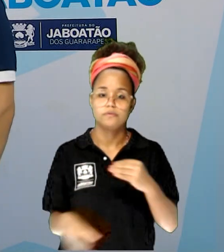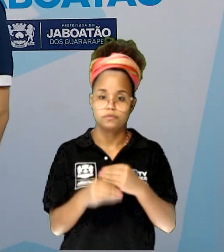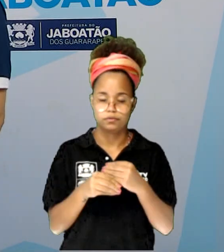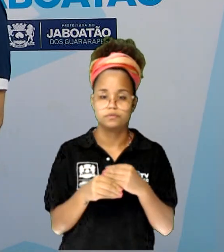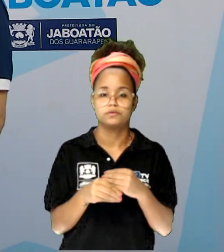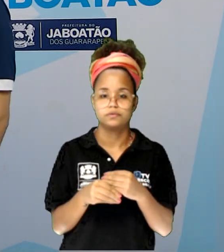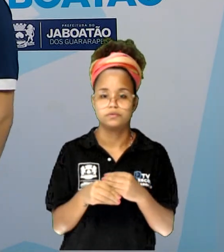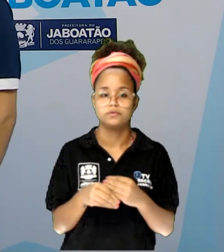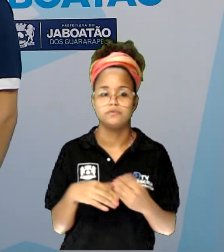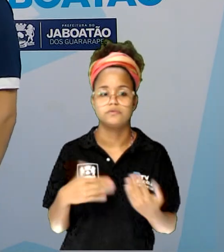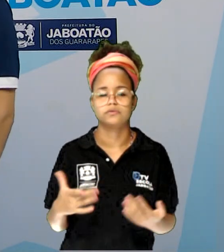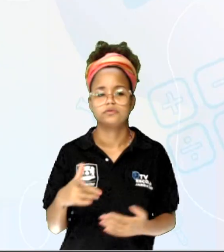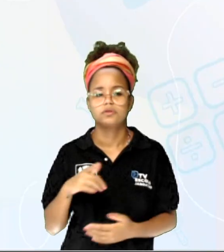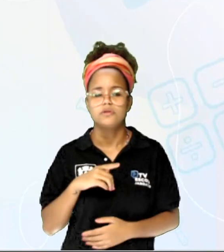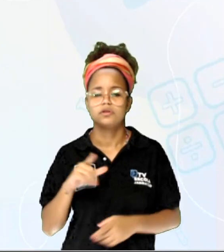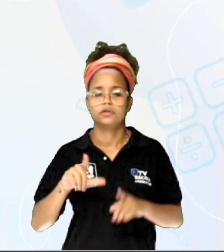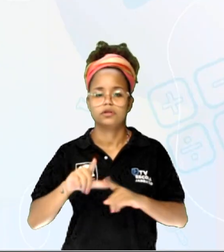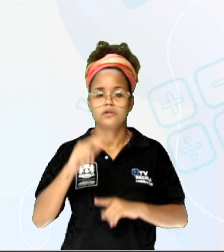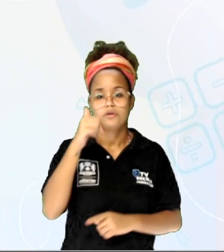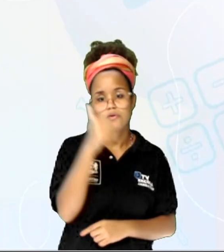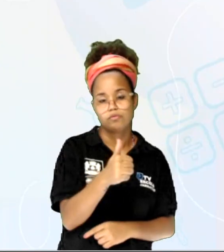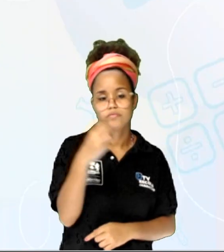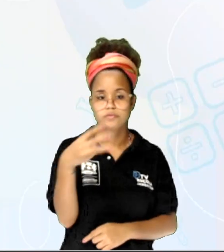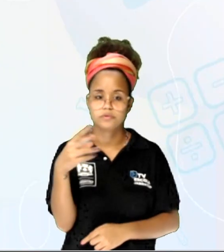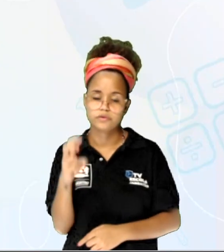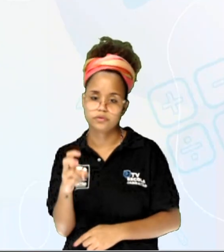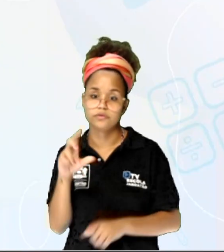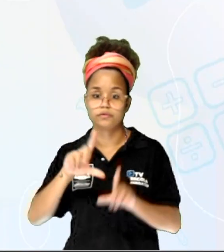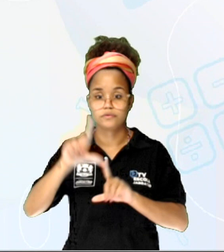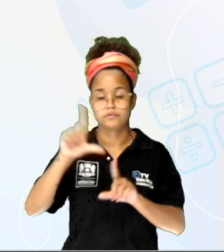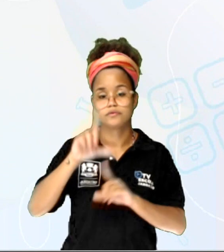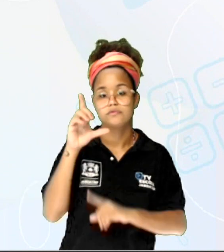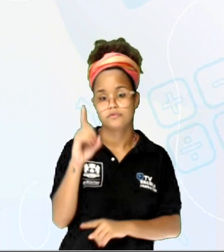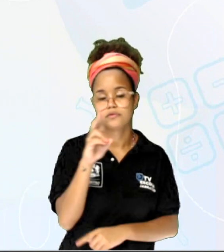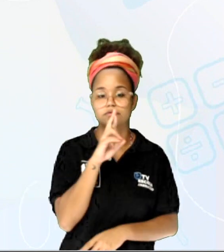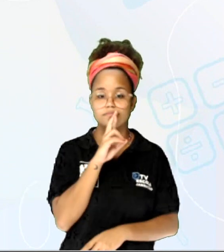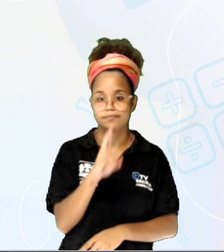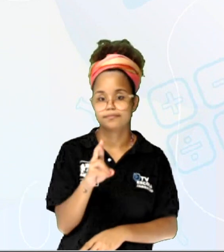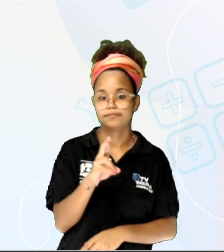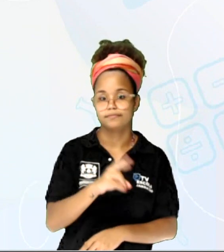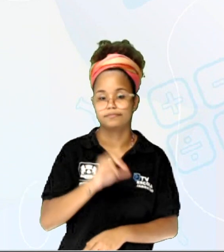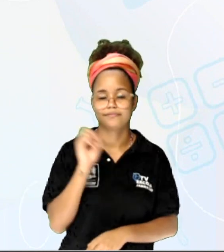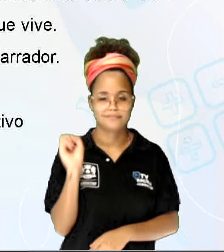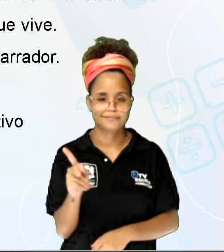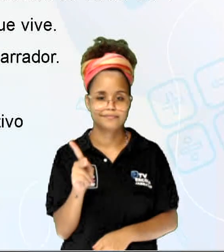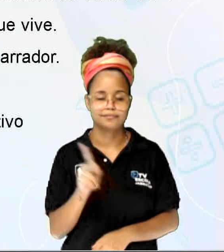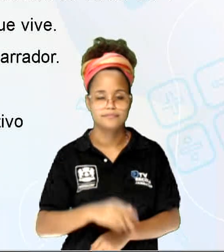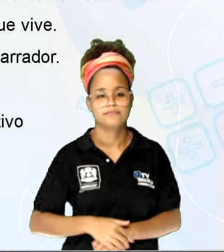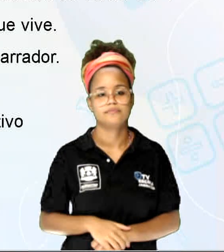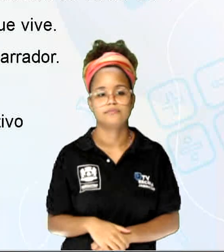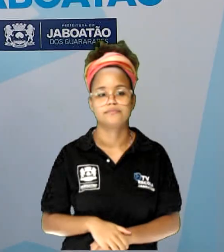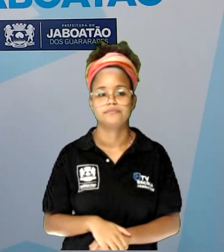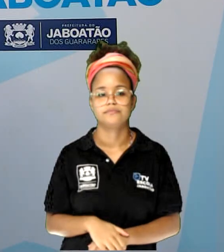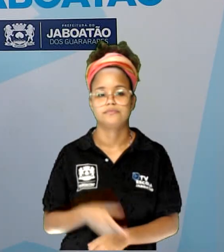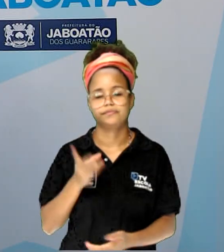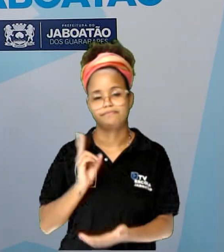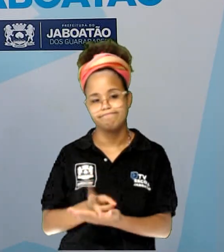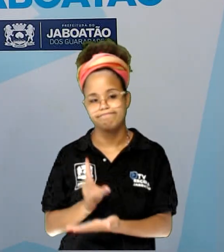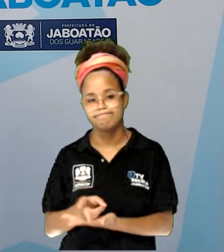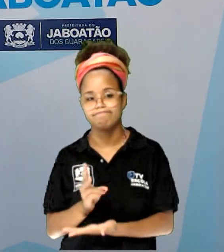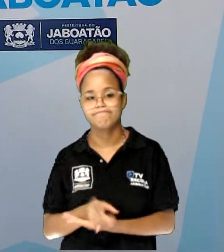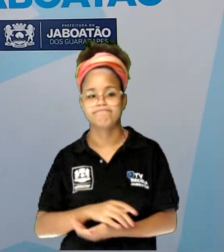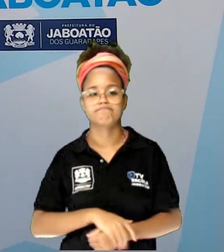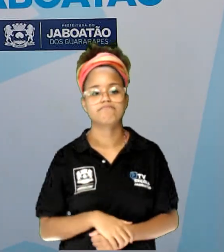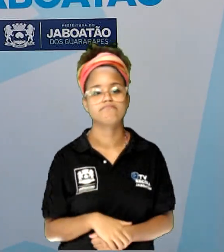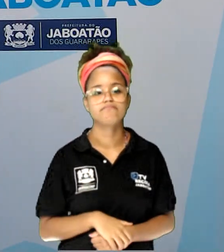lá. Itens 1, 3 e 5, letra D é a nossa resposta. Tranquilo? Vamos seguindo adiante?